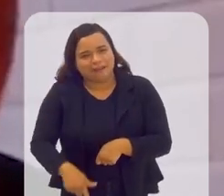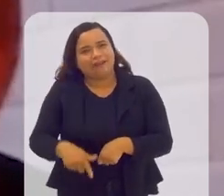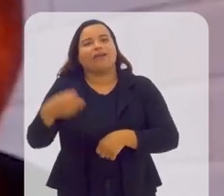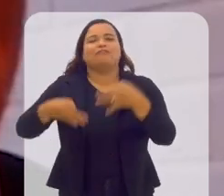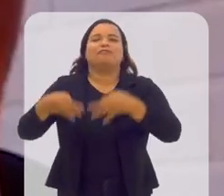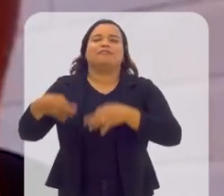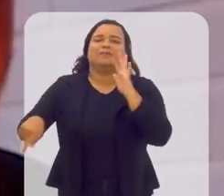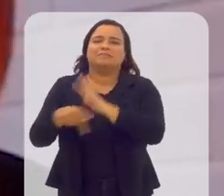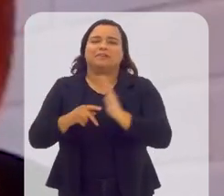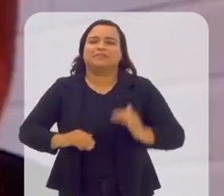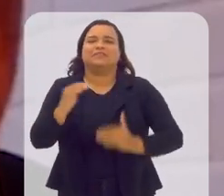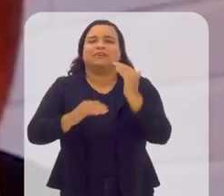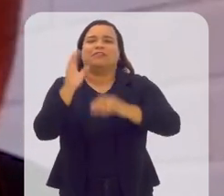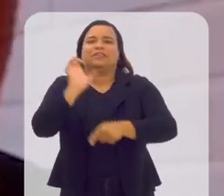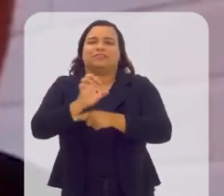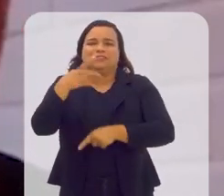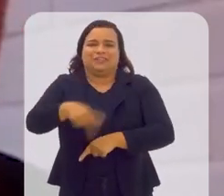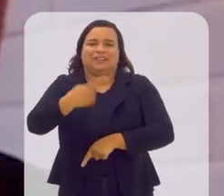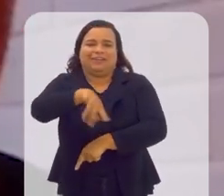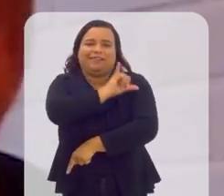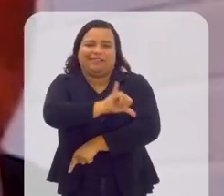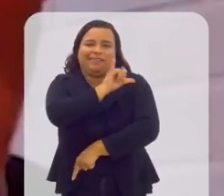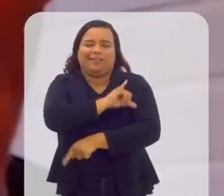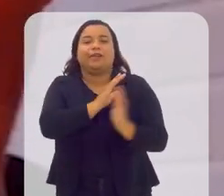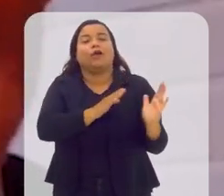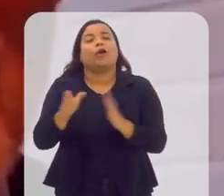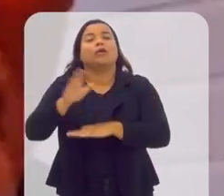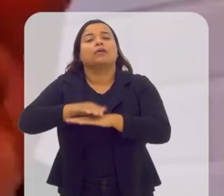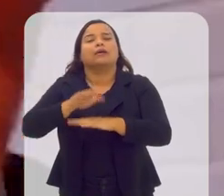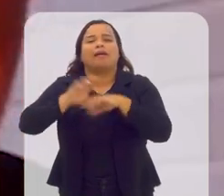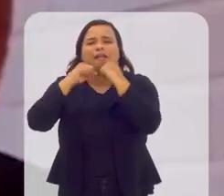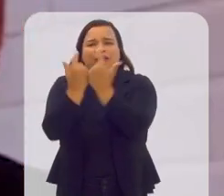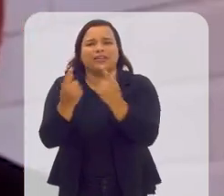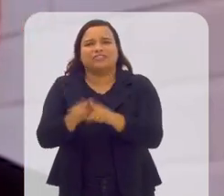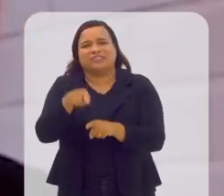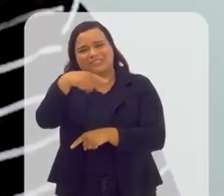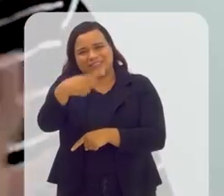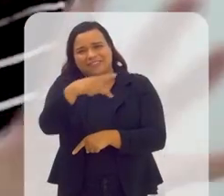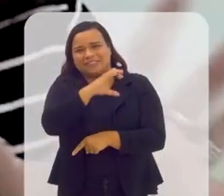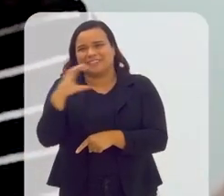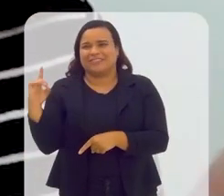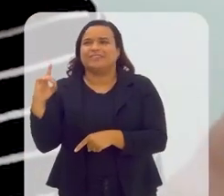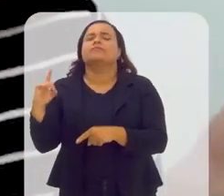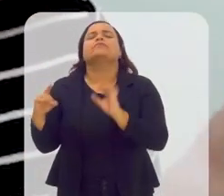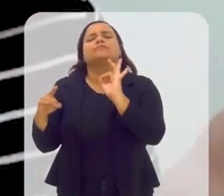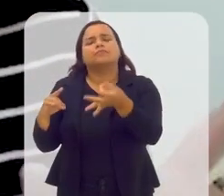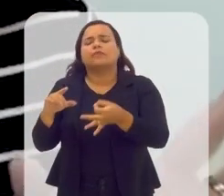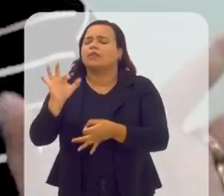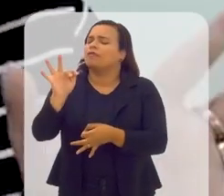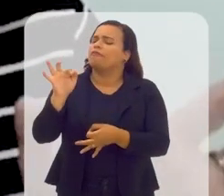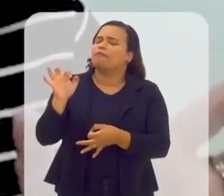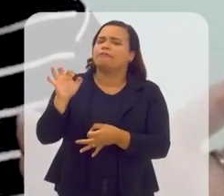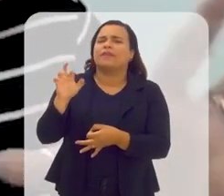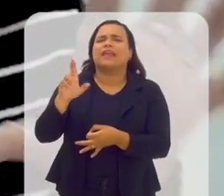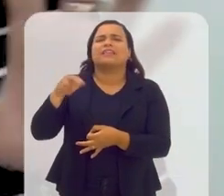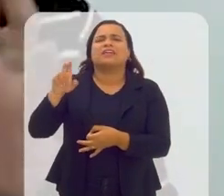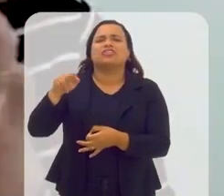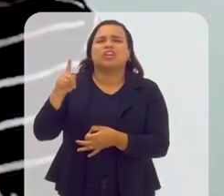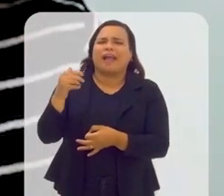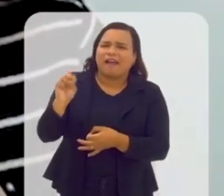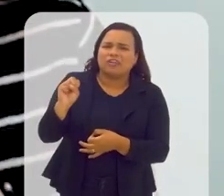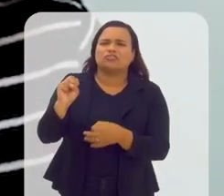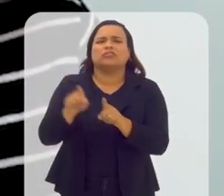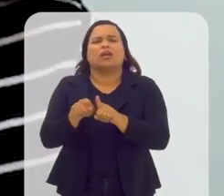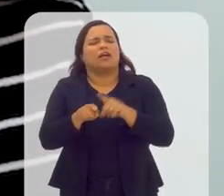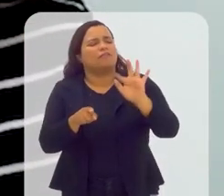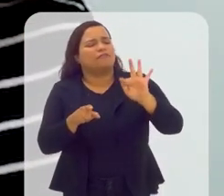aí, Desenvolvimento do Estado do Rio de Janeiro, organizado pela Alerj, sob a sua coordenação. É a Fetranscarga, junto com a Fetranspor, fazem